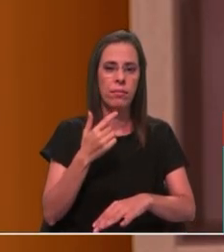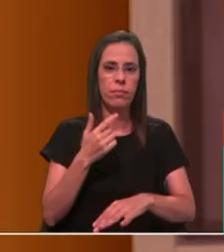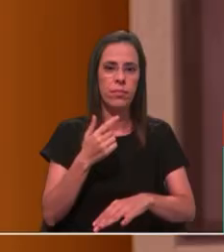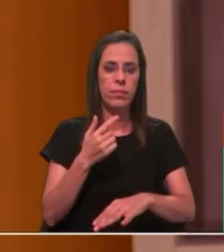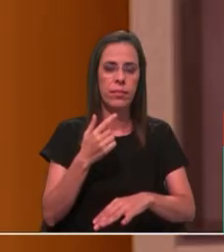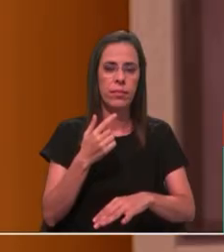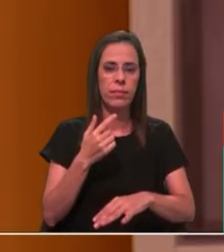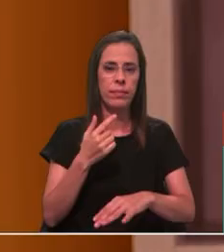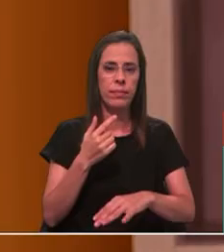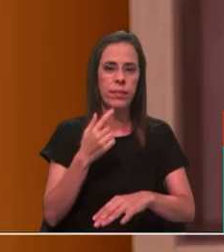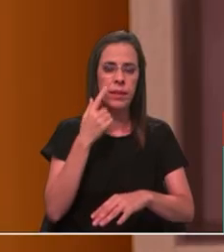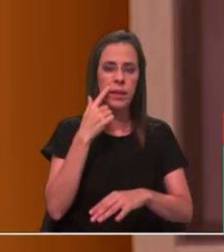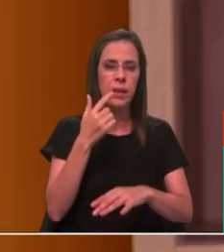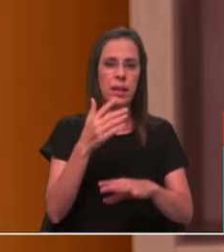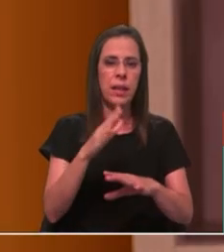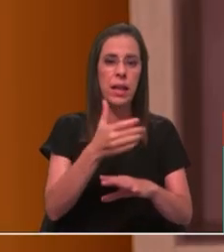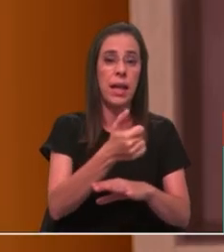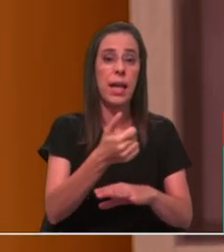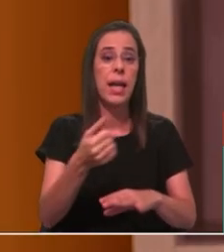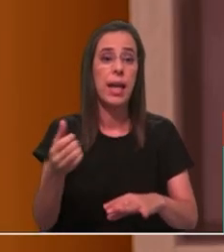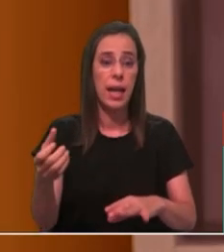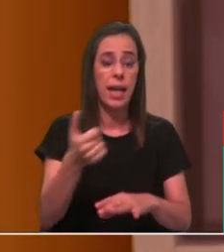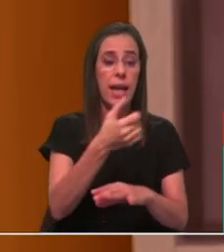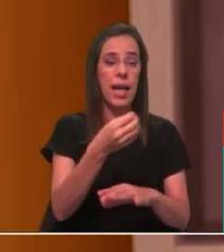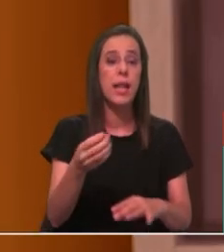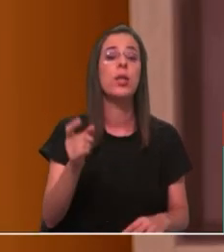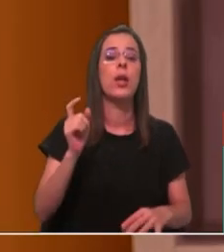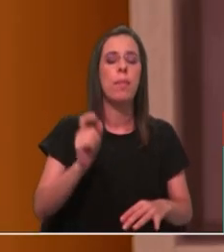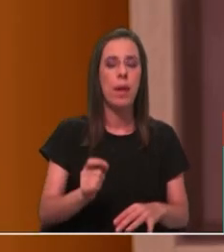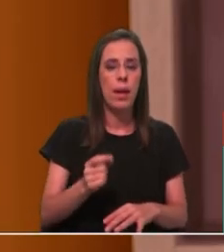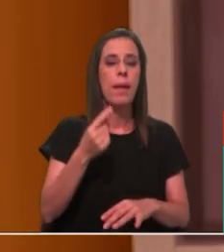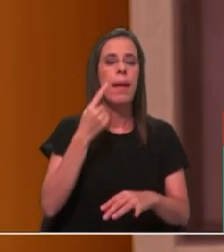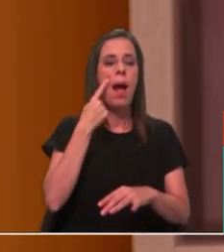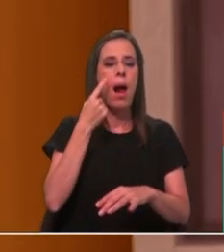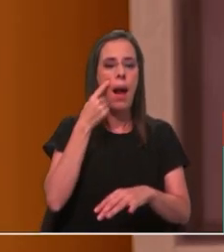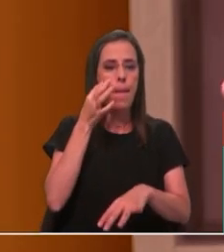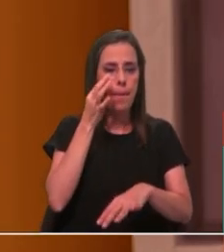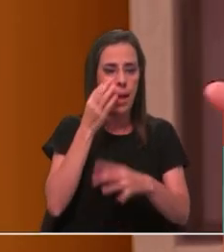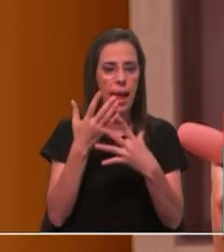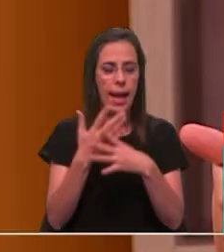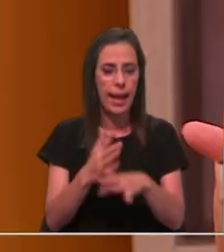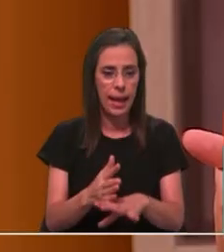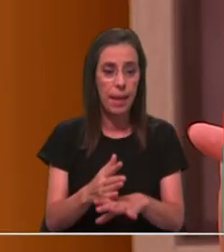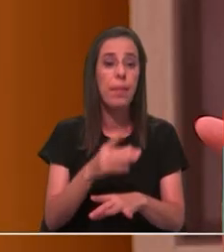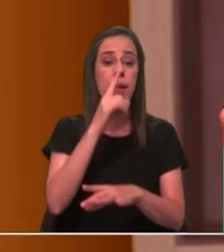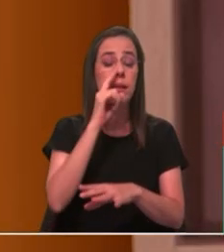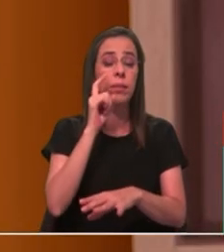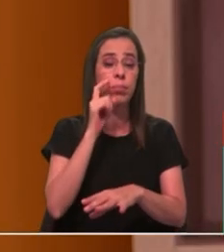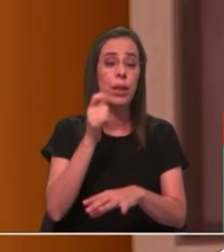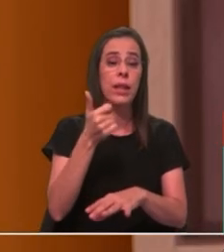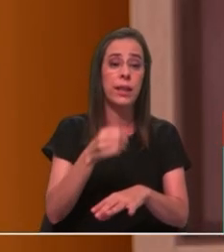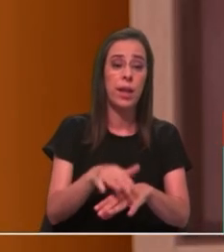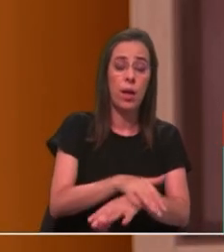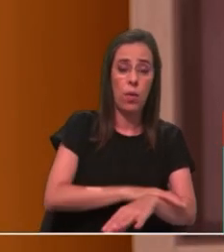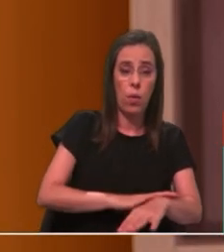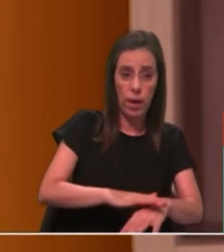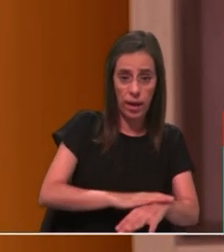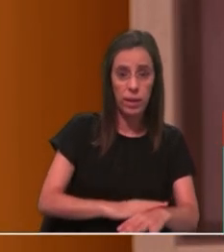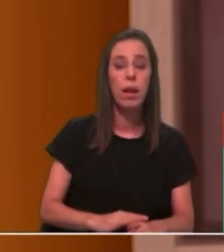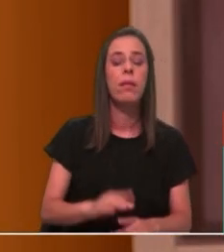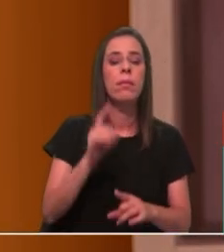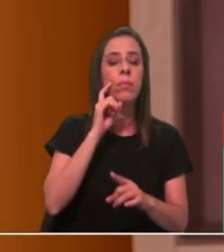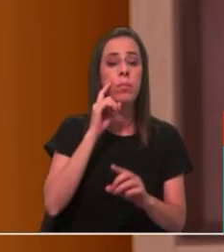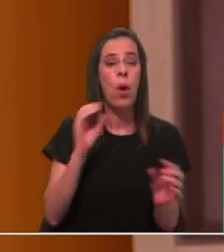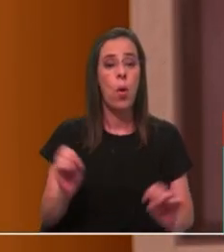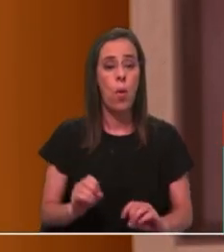seja, são 500 minutos que a pele vai demorar a queimar se aplicar um protetor 50. Portanto, desprotegida